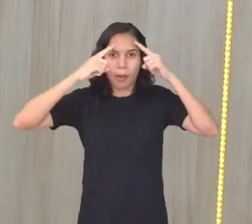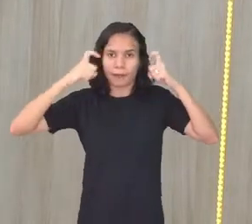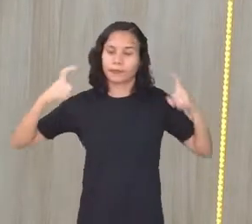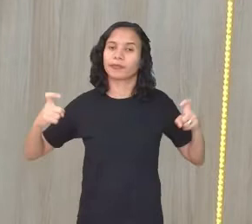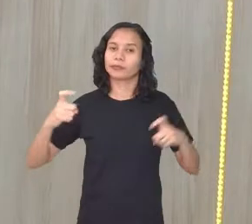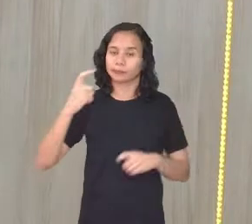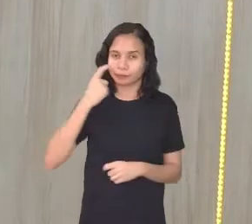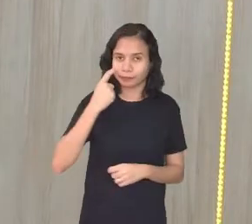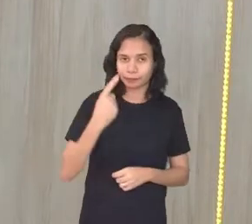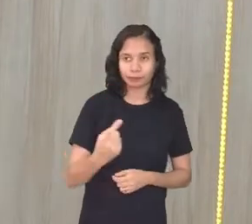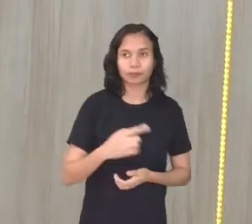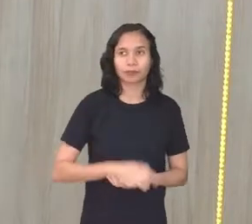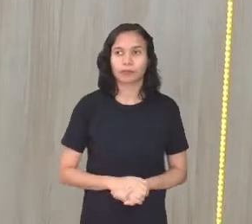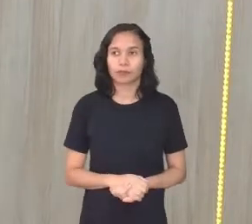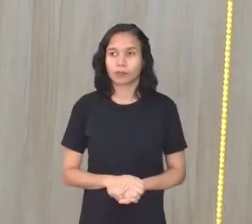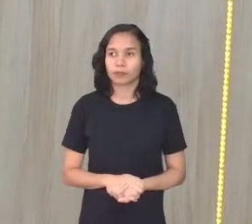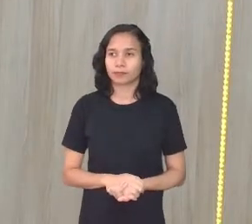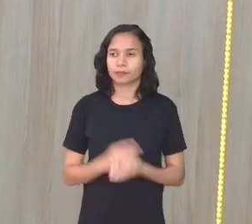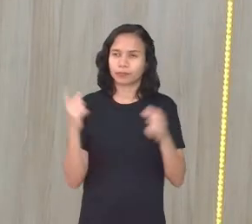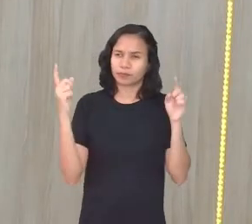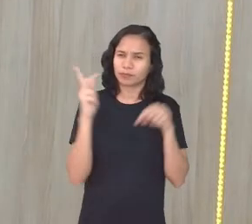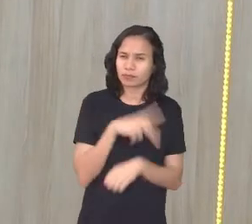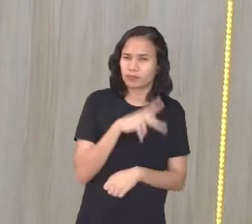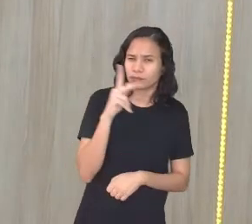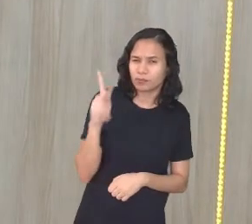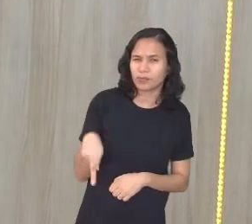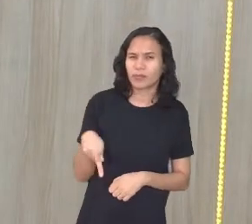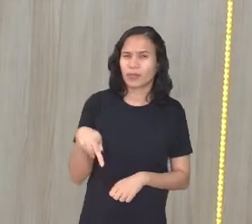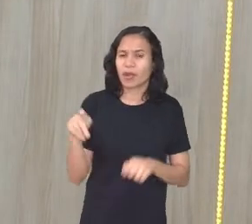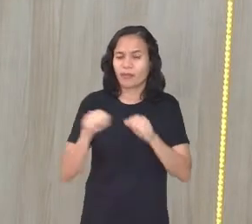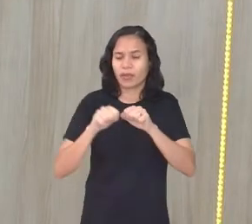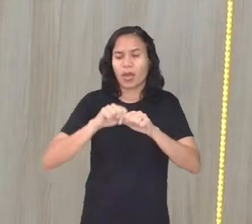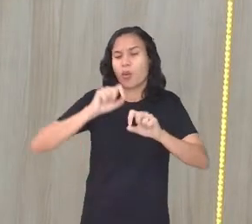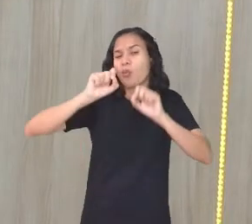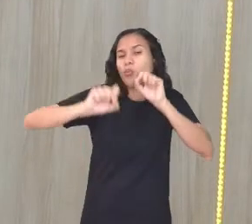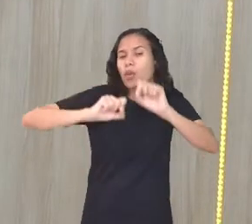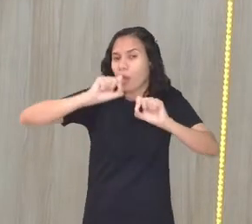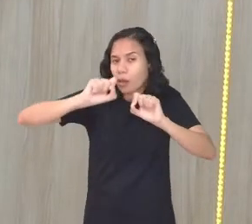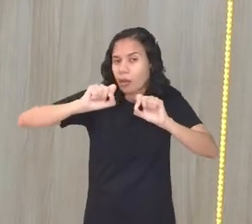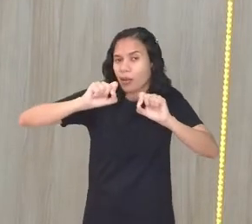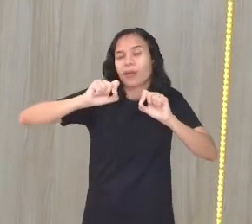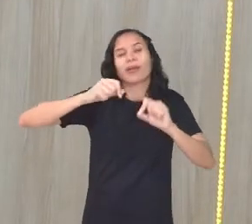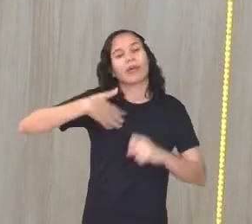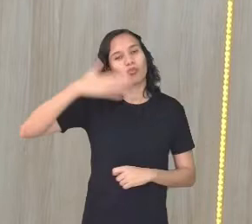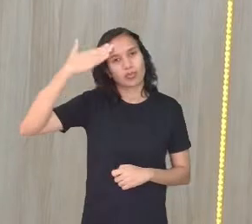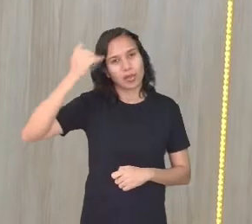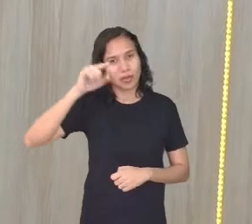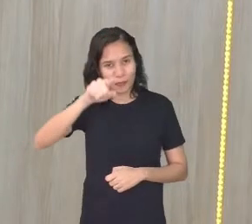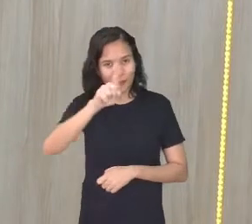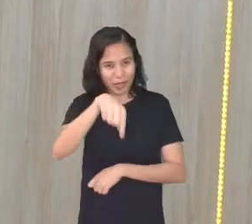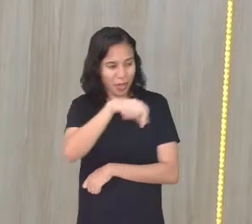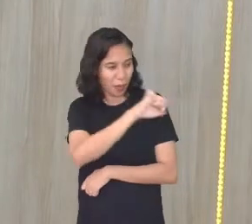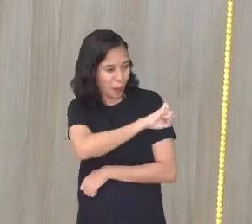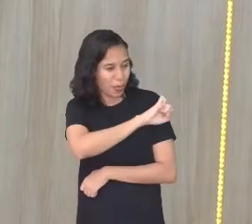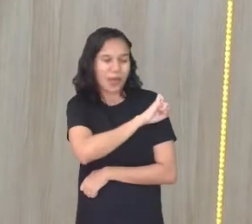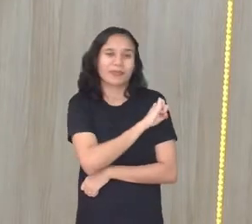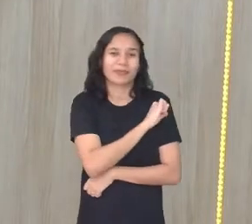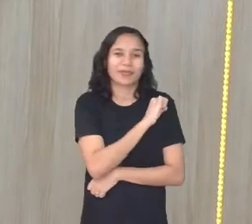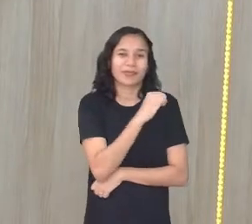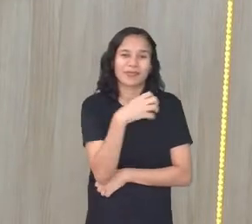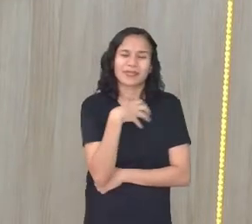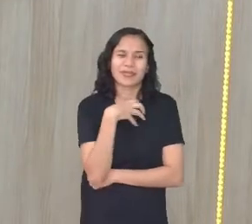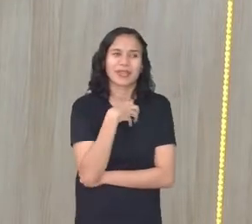violência, né? Mas professora, o que é que eu posso fazer? Muitas vezes eu sei que você aí do 8º ano, né?